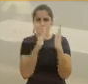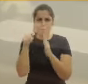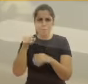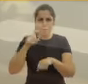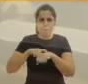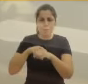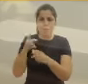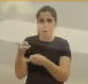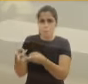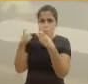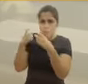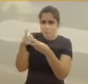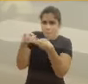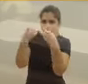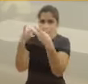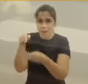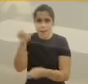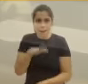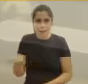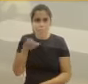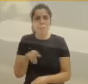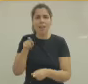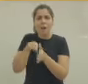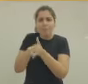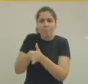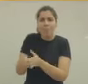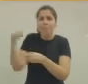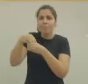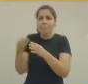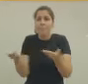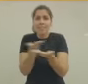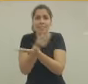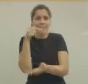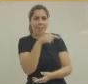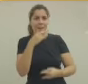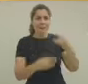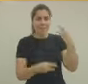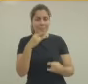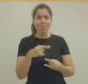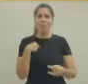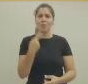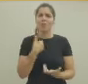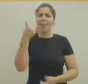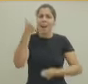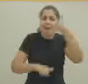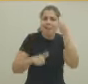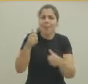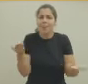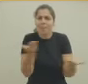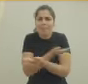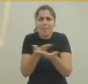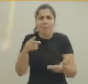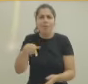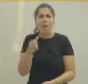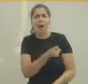este momento de captura, a criança é submetida a uma interação com o robô. Nós queremos avaliar nessa interação